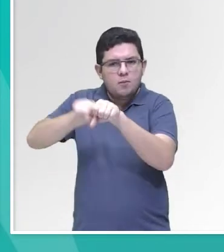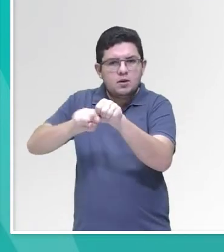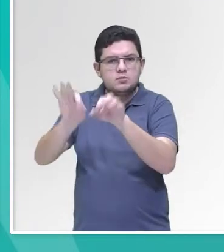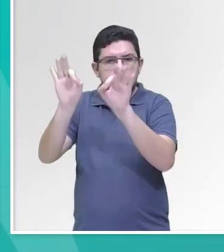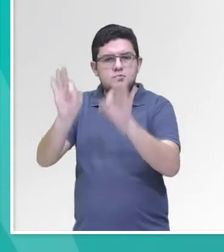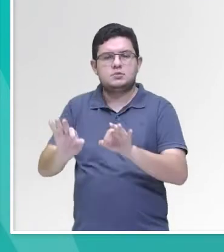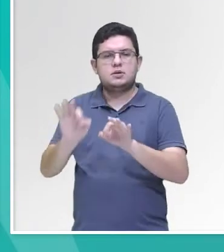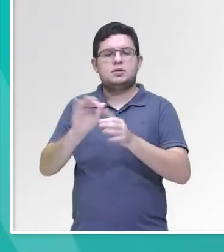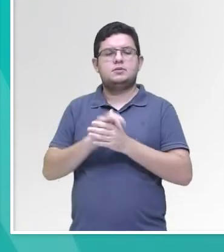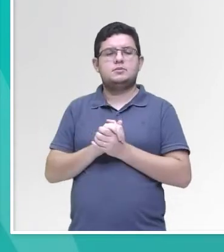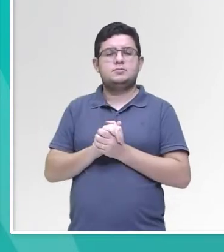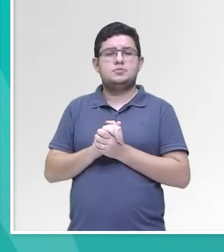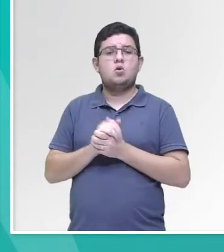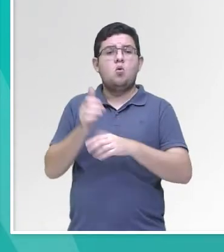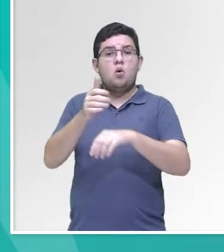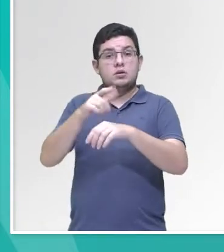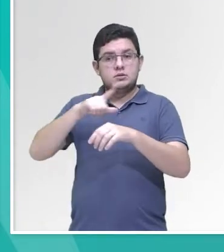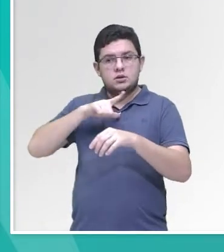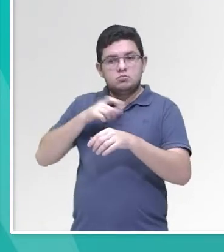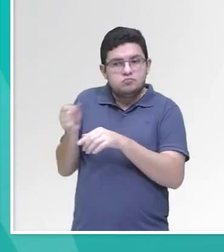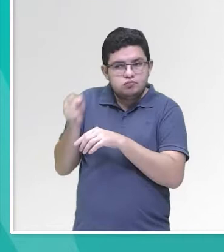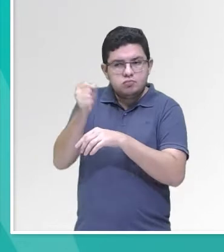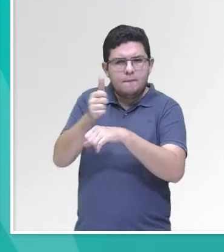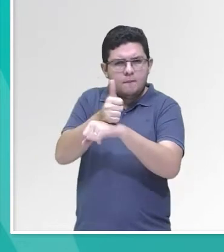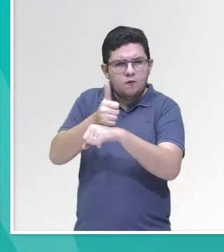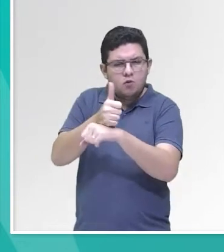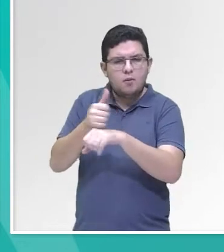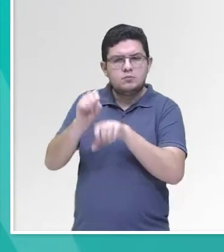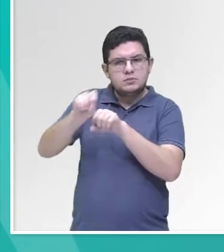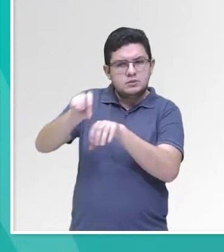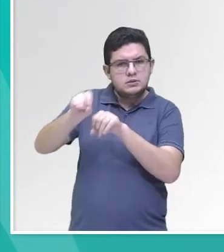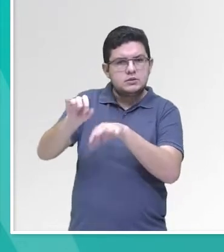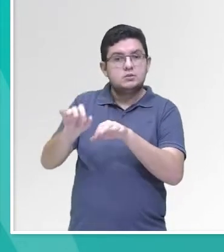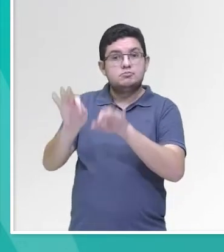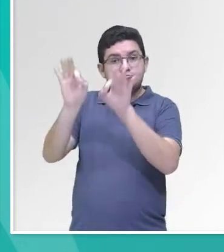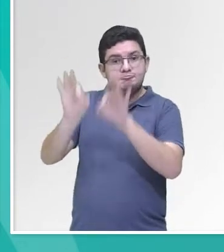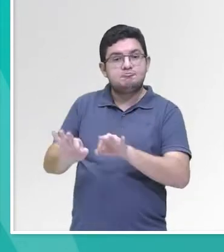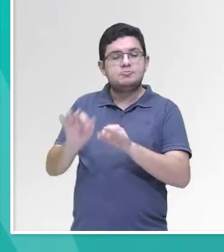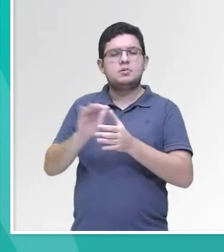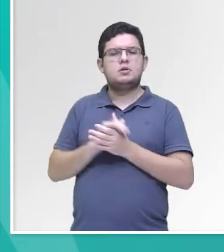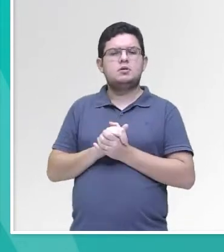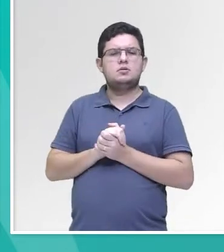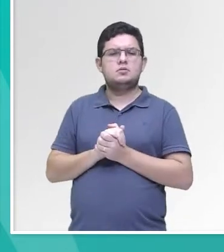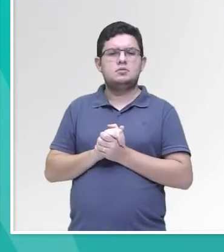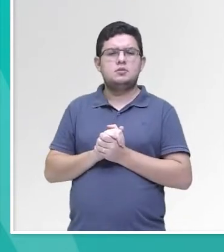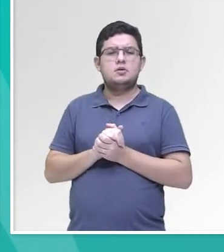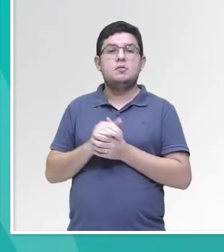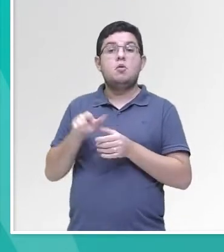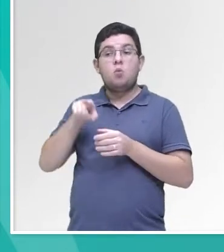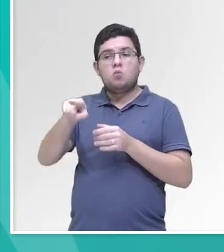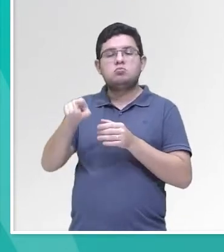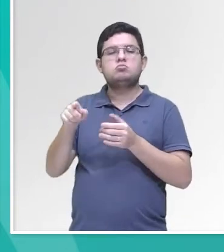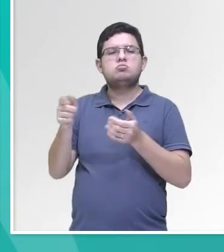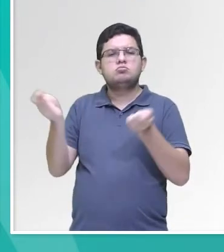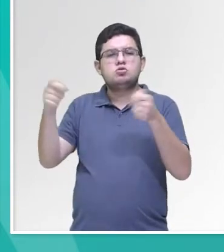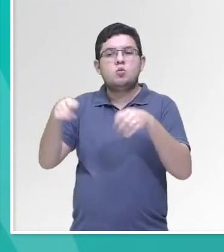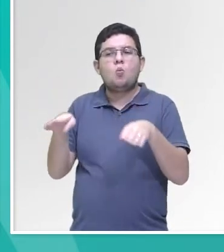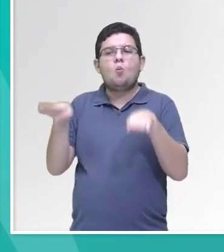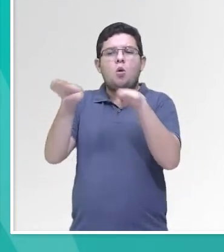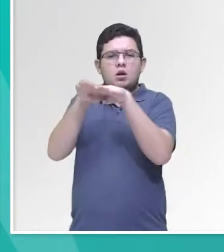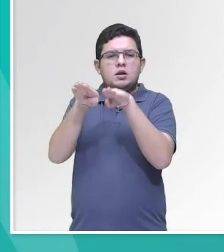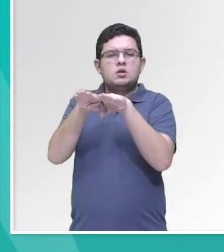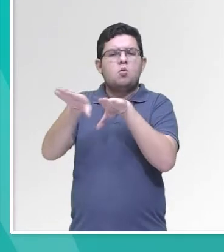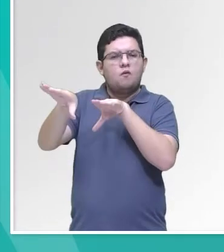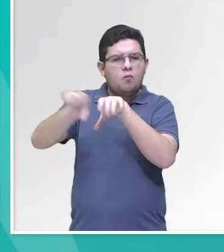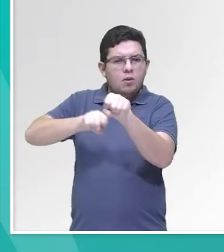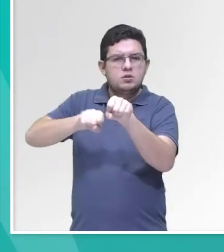com profissionais especializados em atendê-lo, a fim de gerar maior igualdade da qualificação e na disputa por emprego.